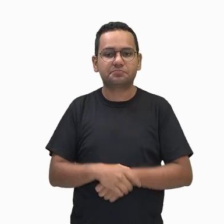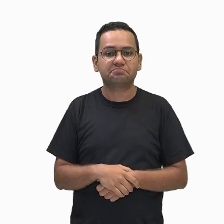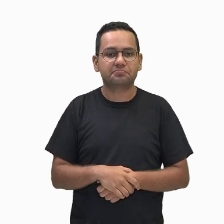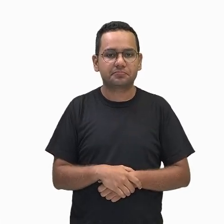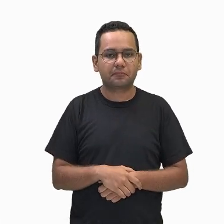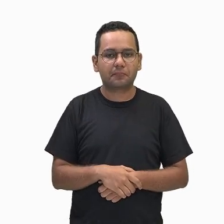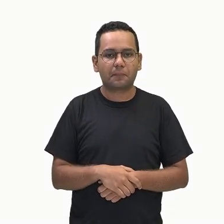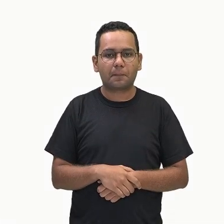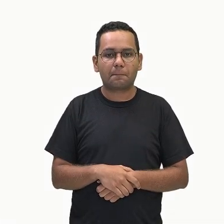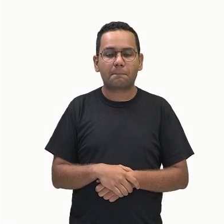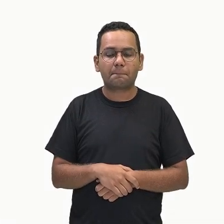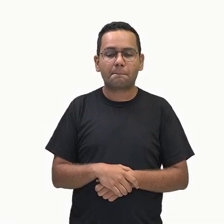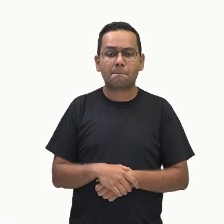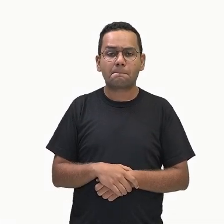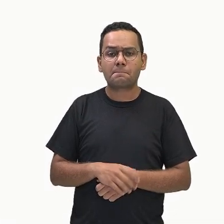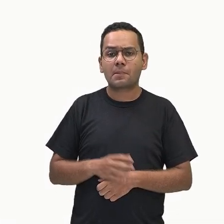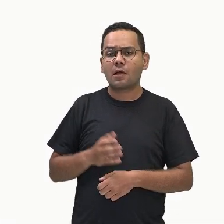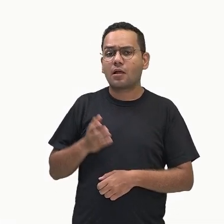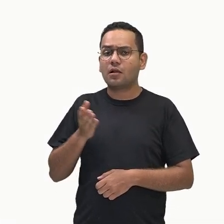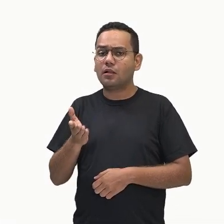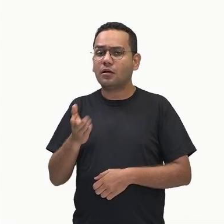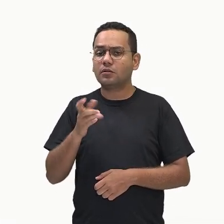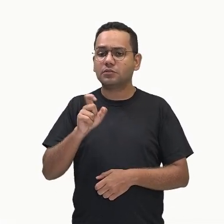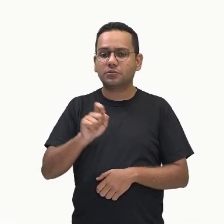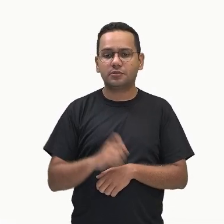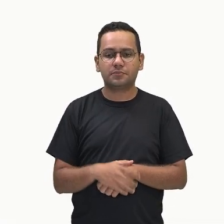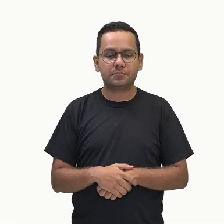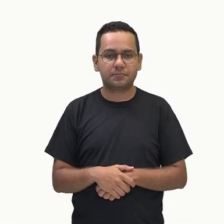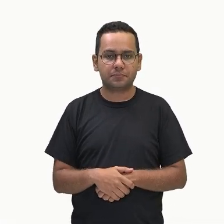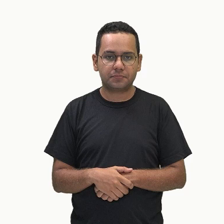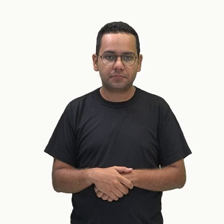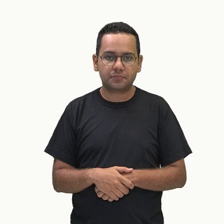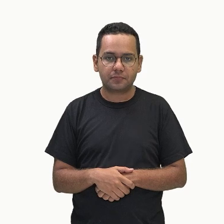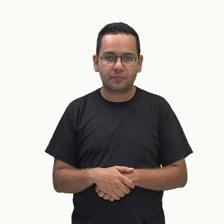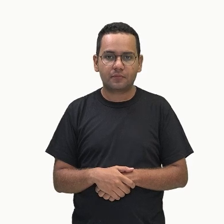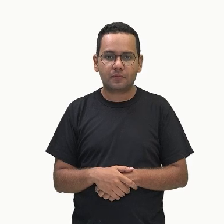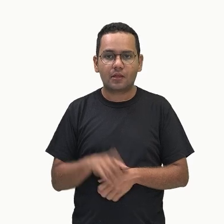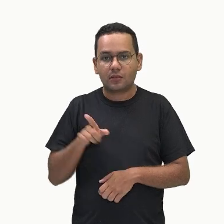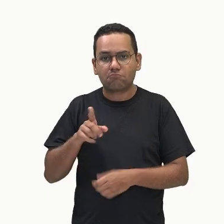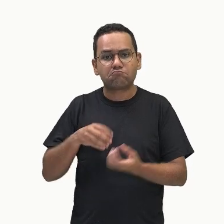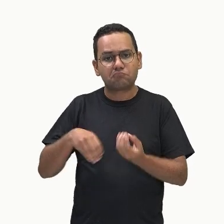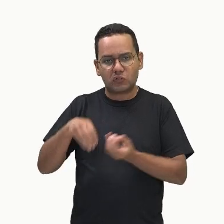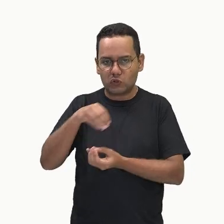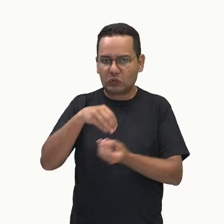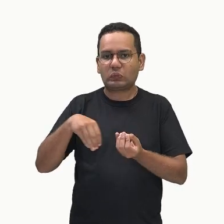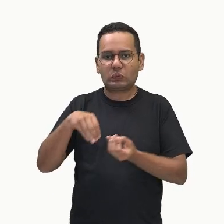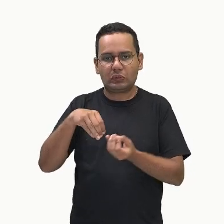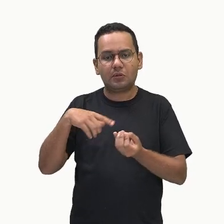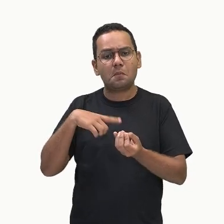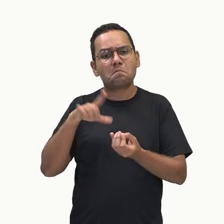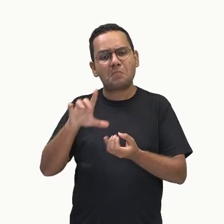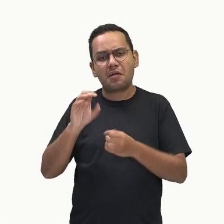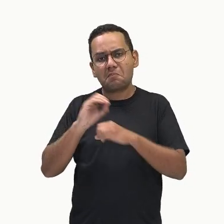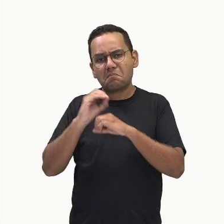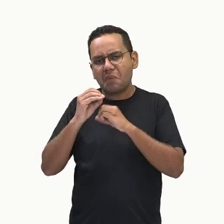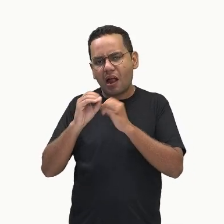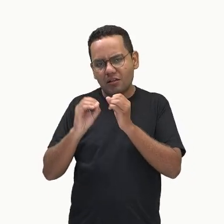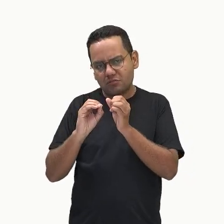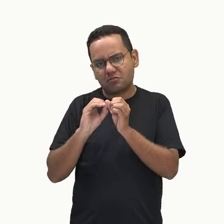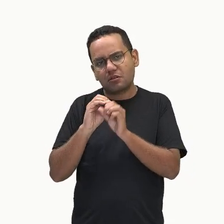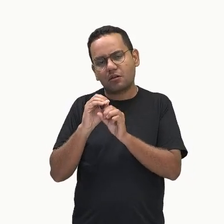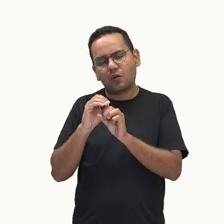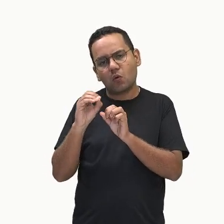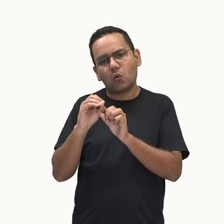colóides são também misturas, tá? Em que as partículas